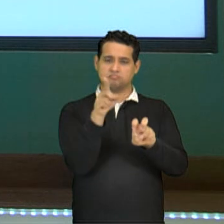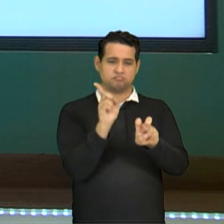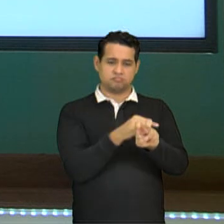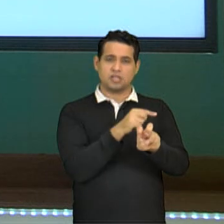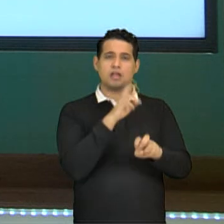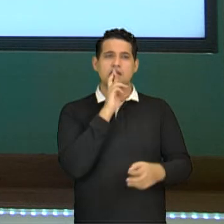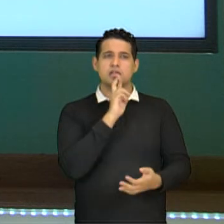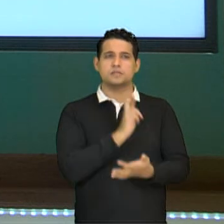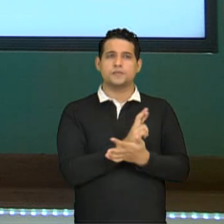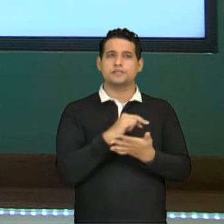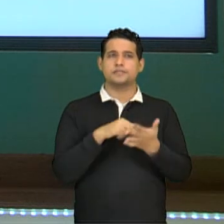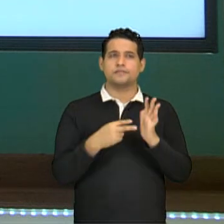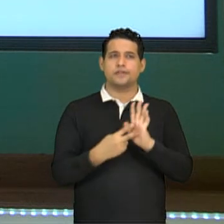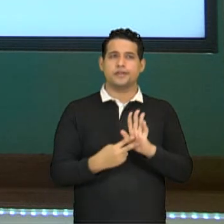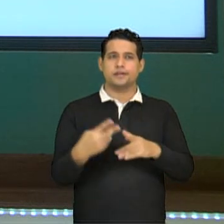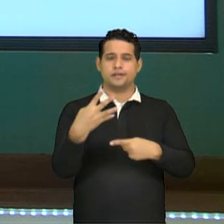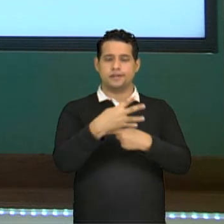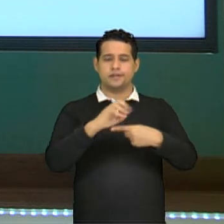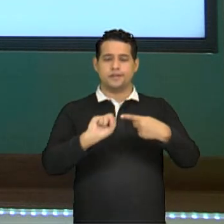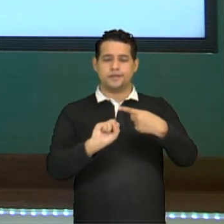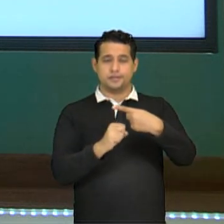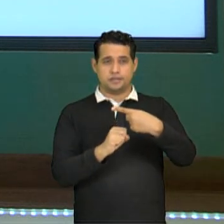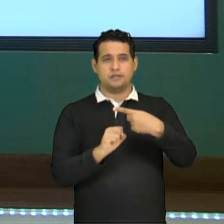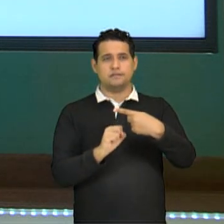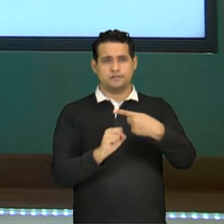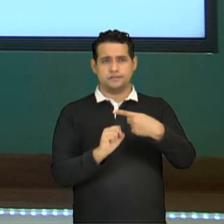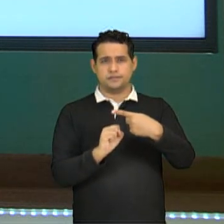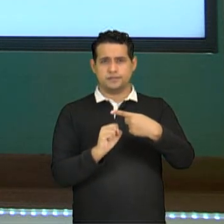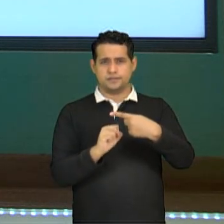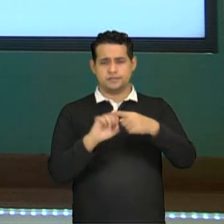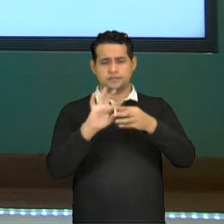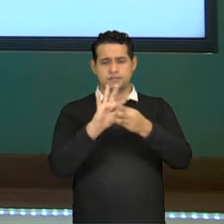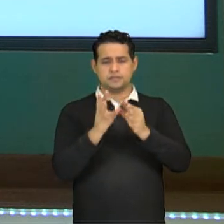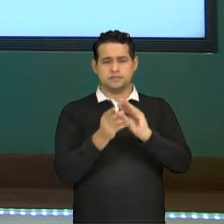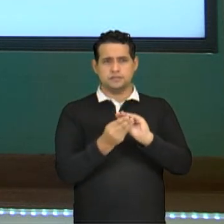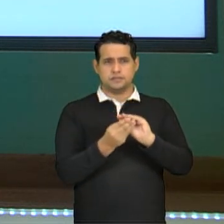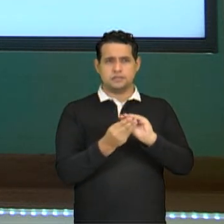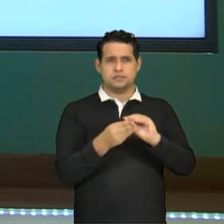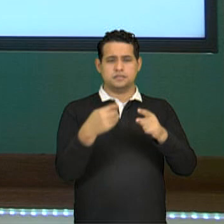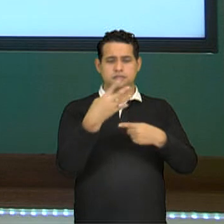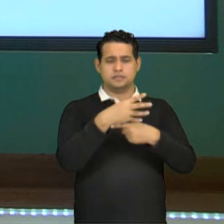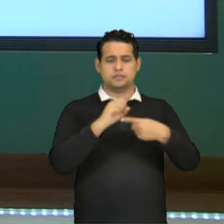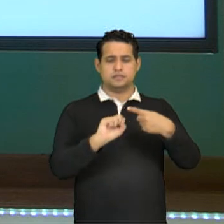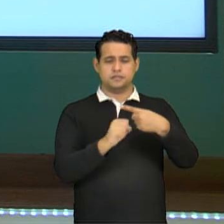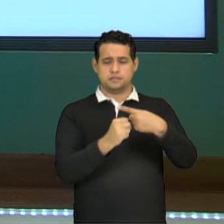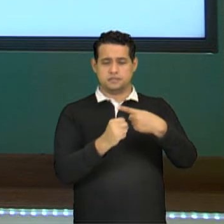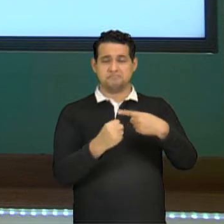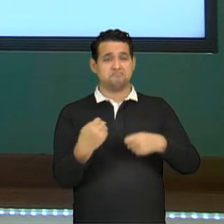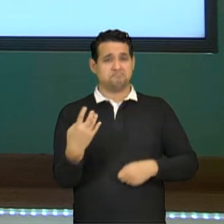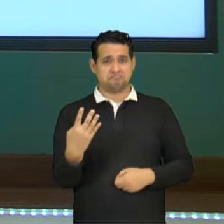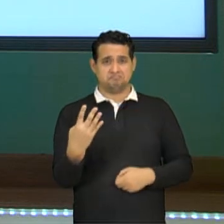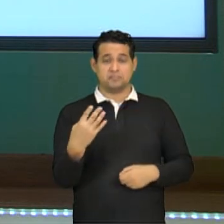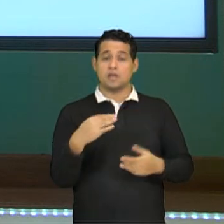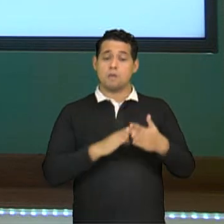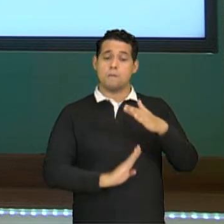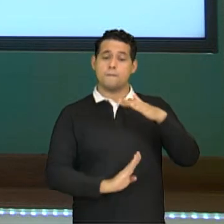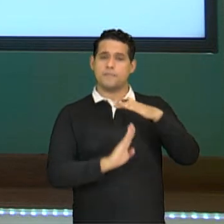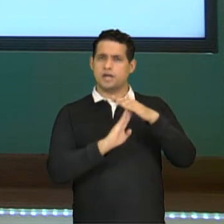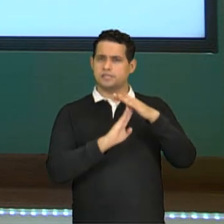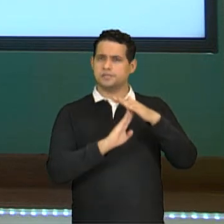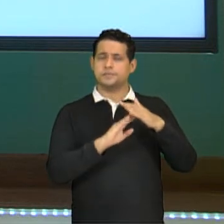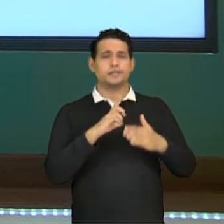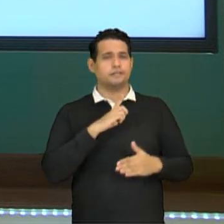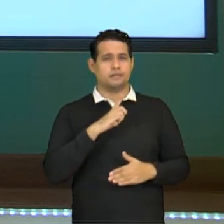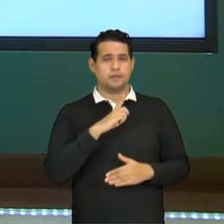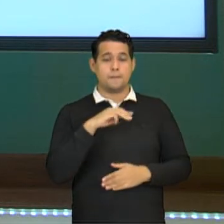o resultado final ficaria 4/8 e simplificando 4/8 por 4, que é o máximo divisor comum